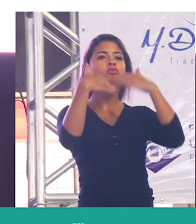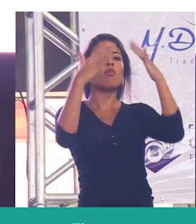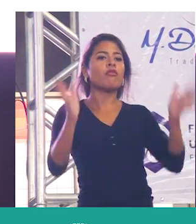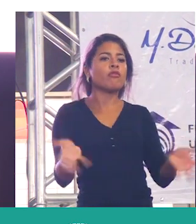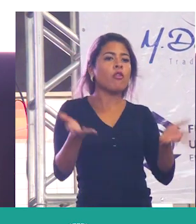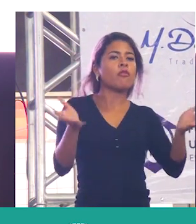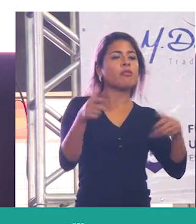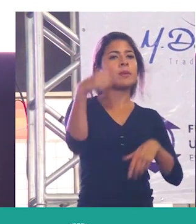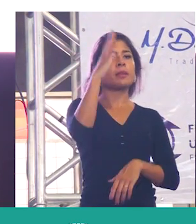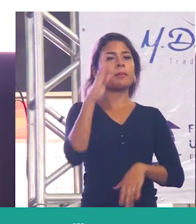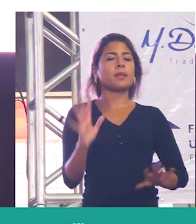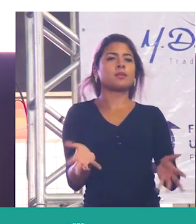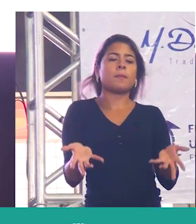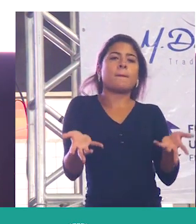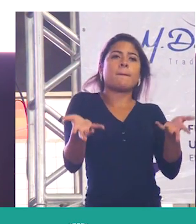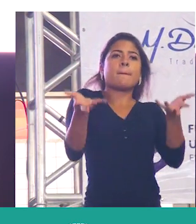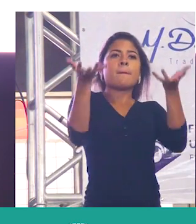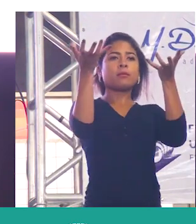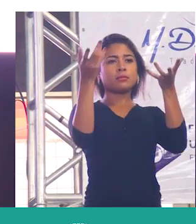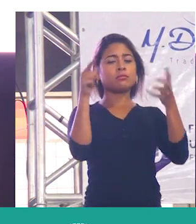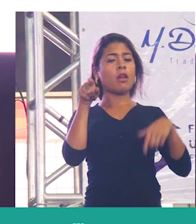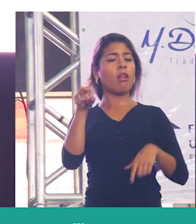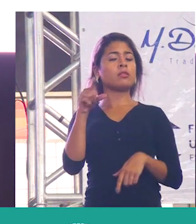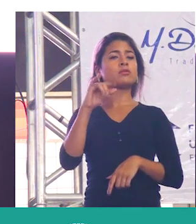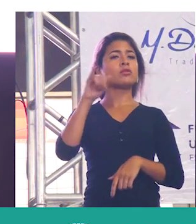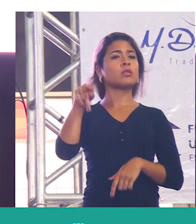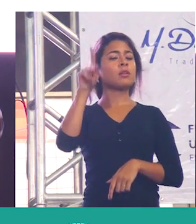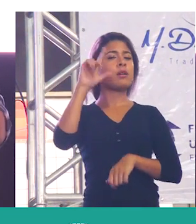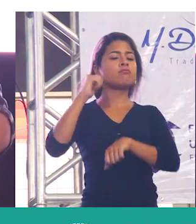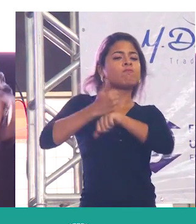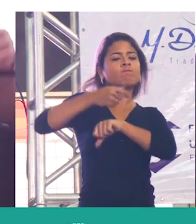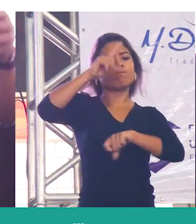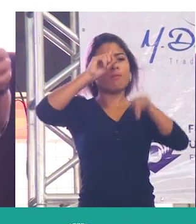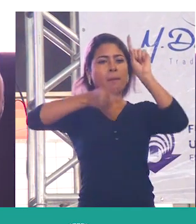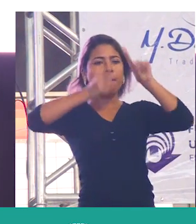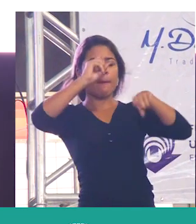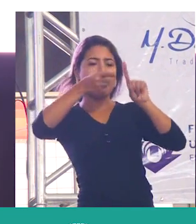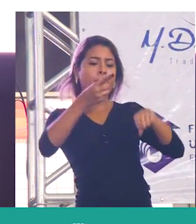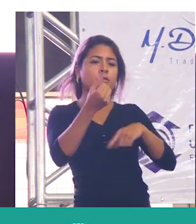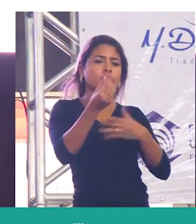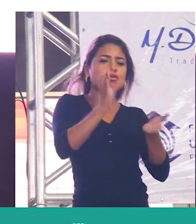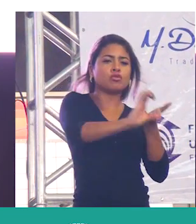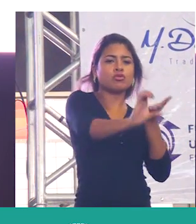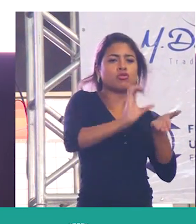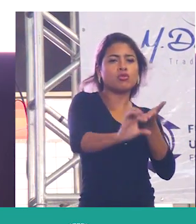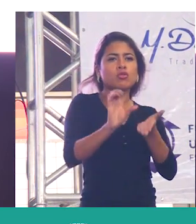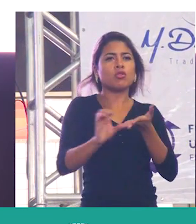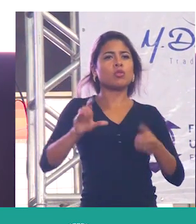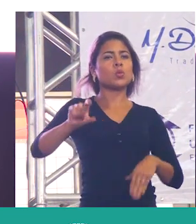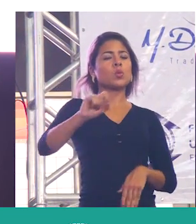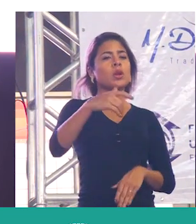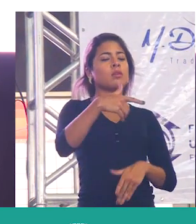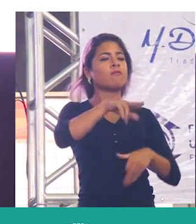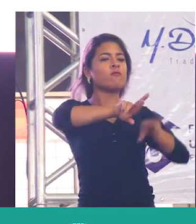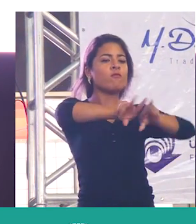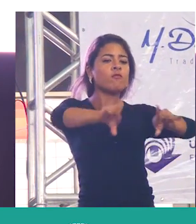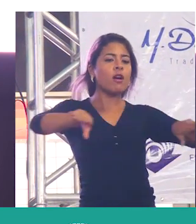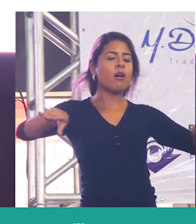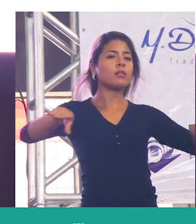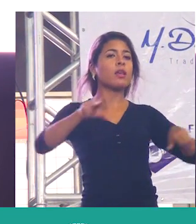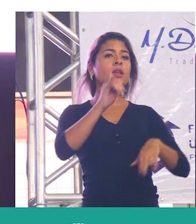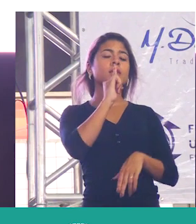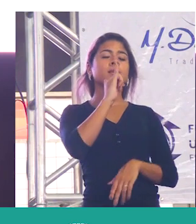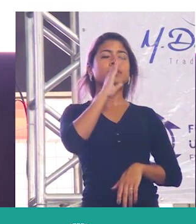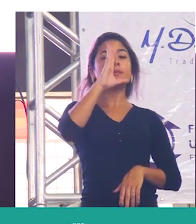desenvolvimentista. Ele é um governo que investe muito dinheiro em obras públicas, principalmente